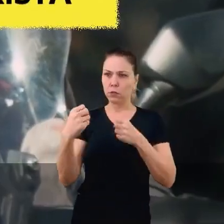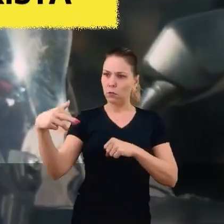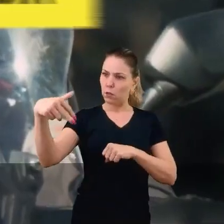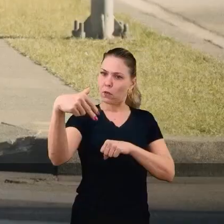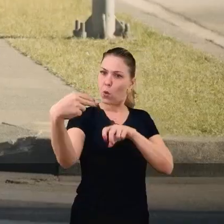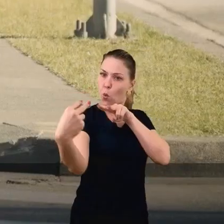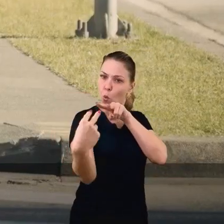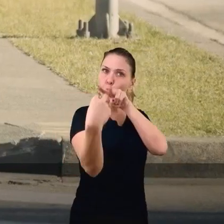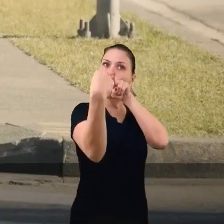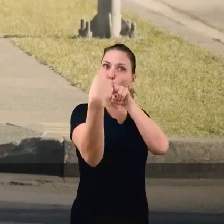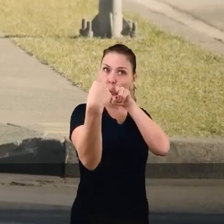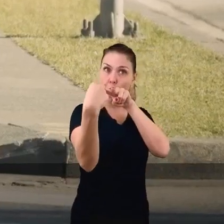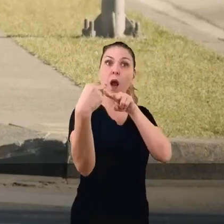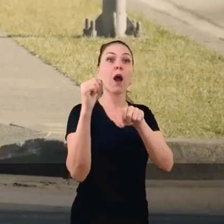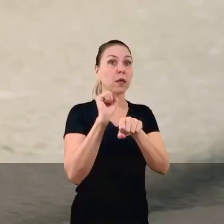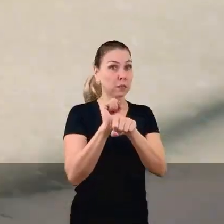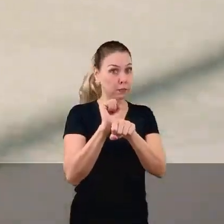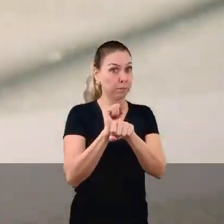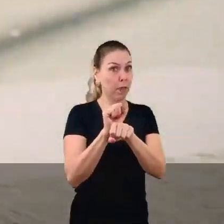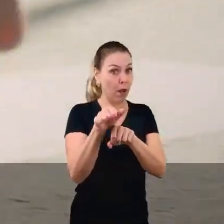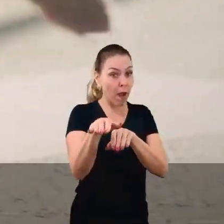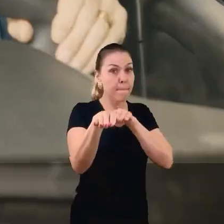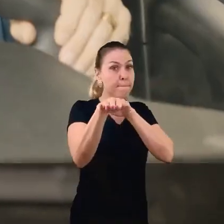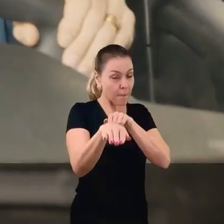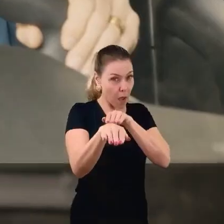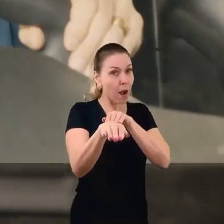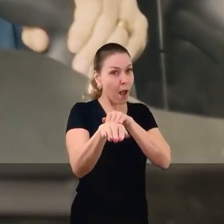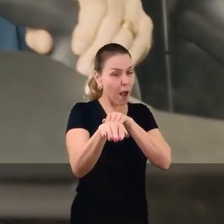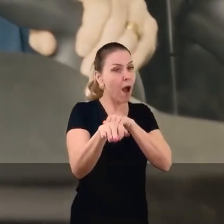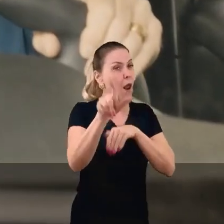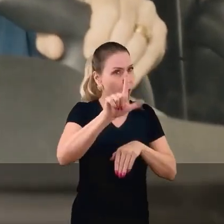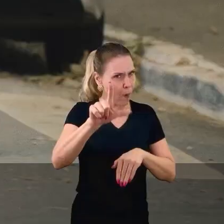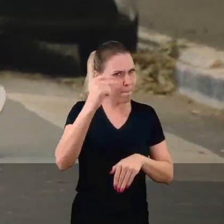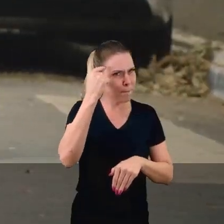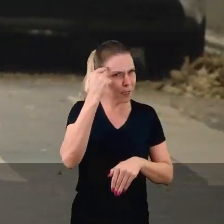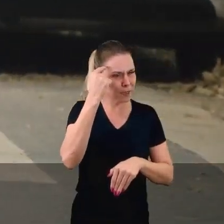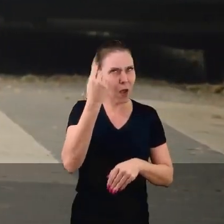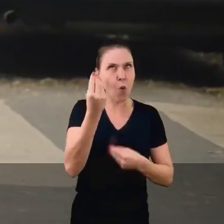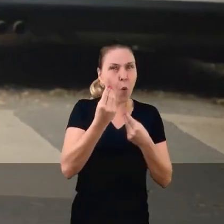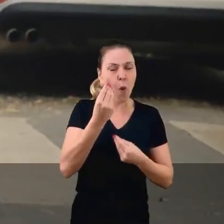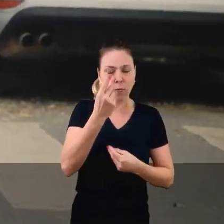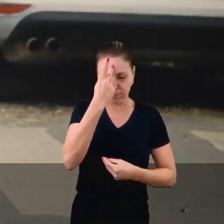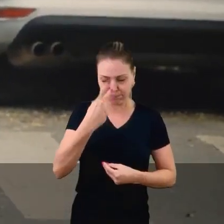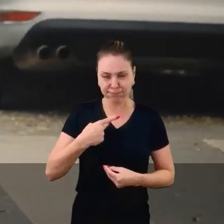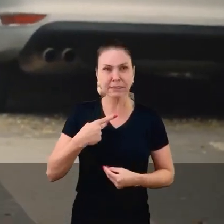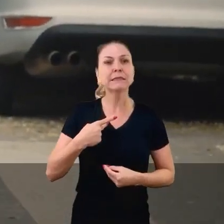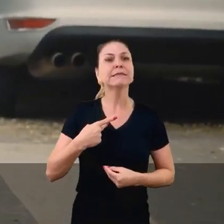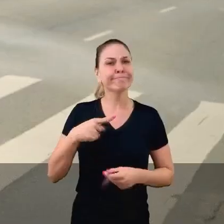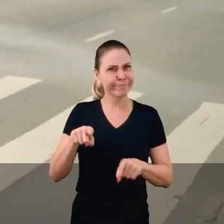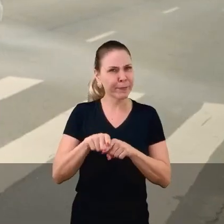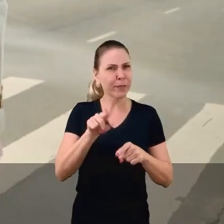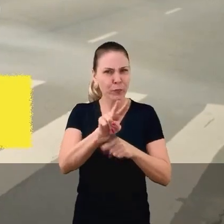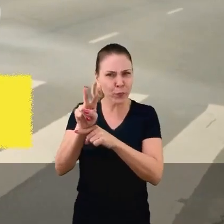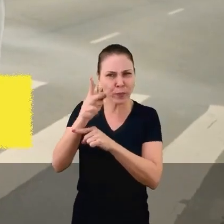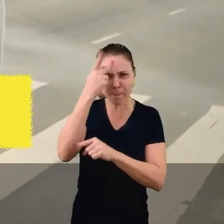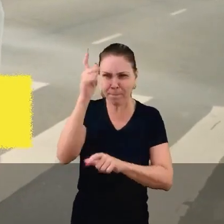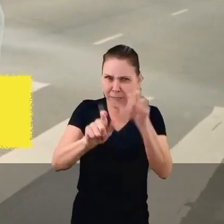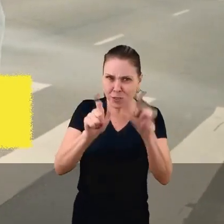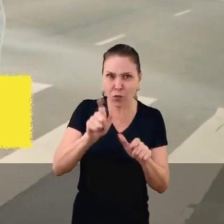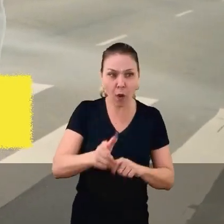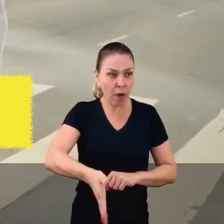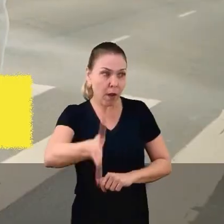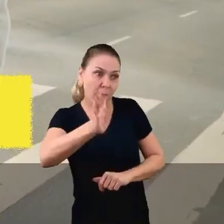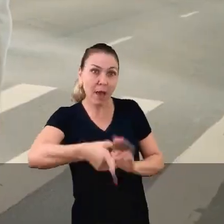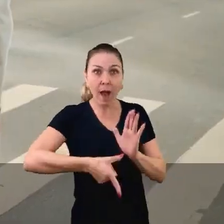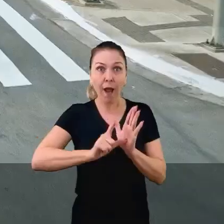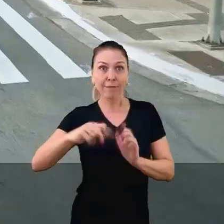motorista. Espere ele parar, claro. Pensar em você também é pensar no outro. Sinalize